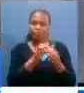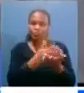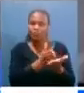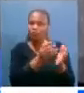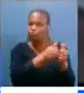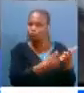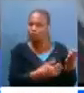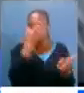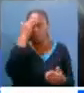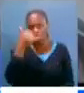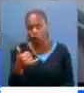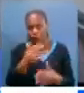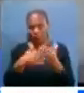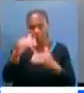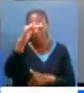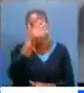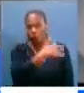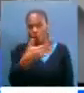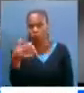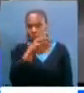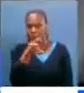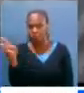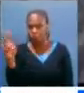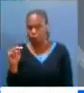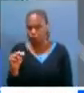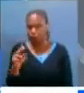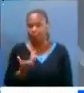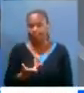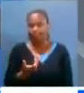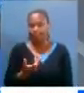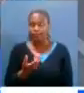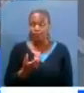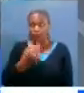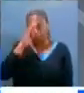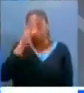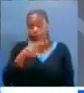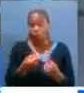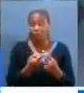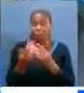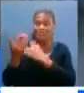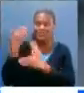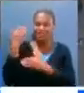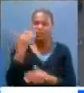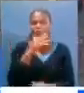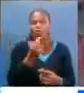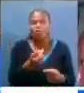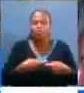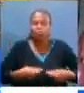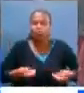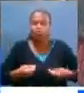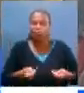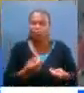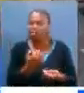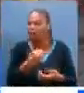edital número 2 ultrapassa os 11 milhões de escudos. Tendo em conta que no ano passado o montante gasto